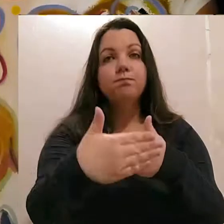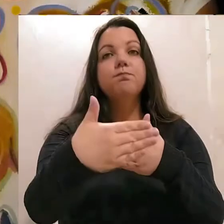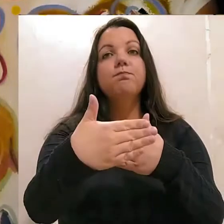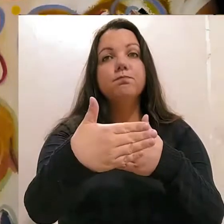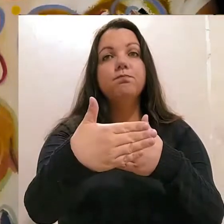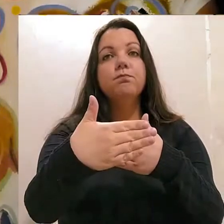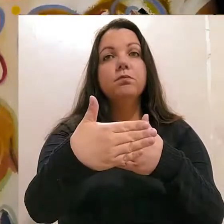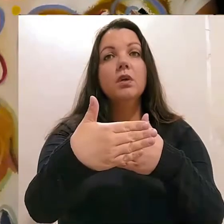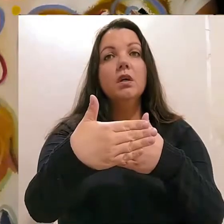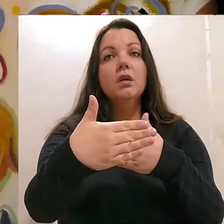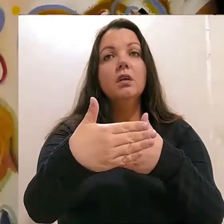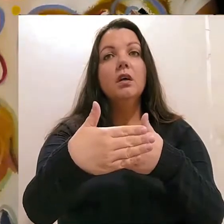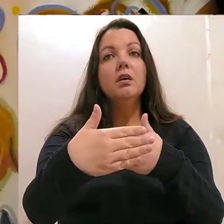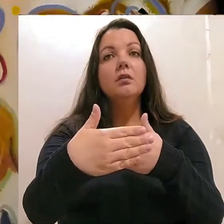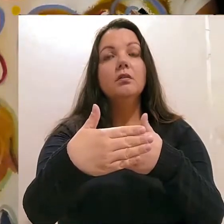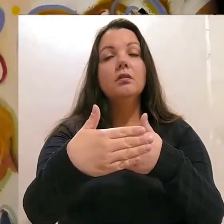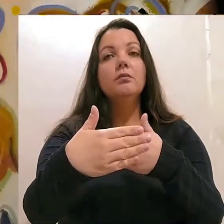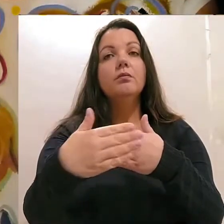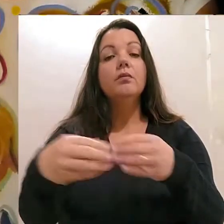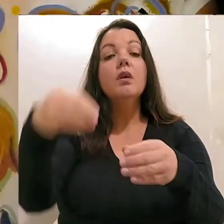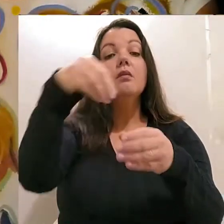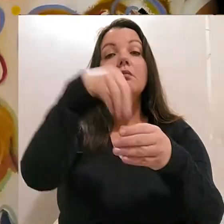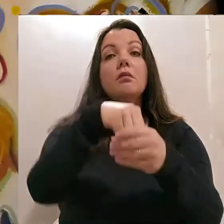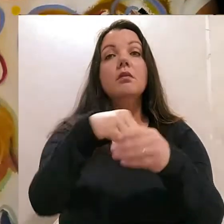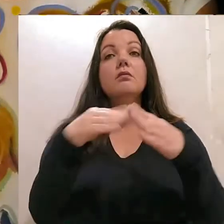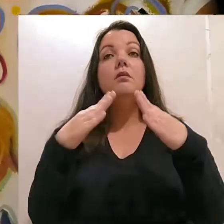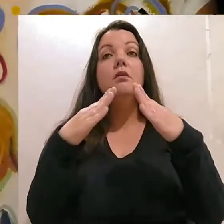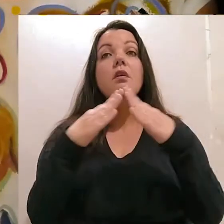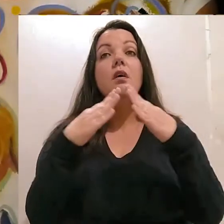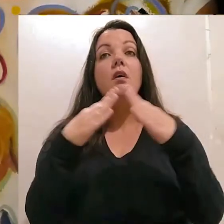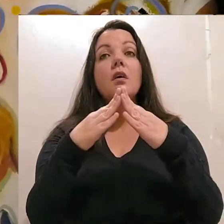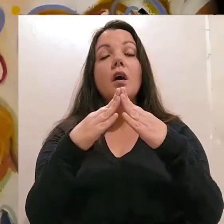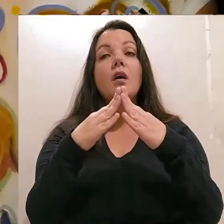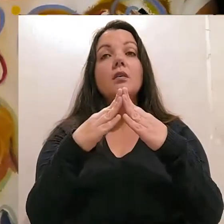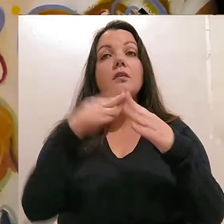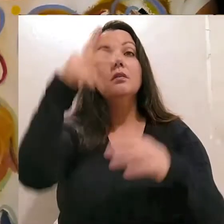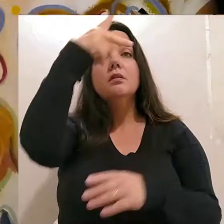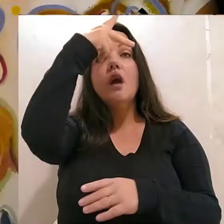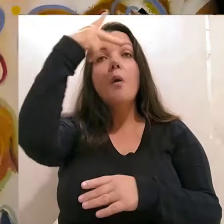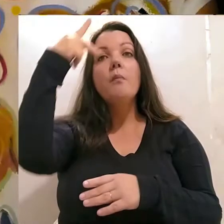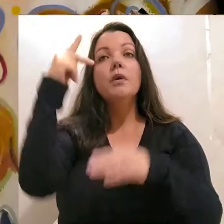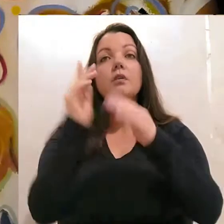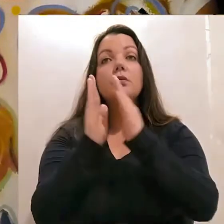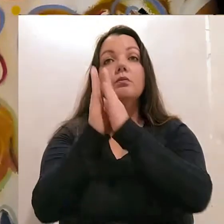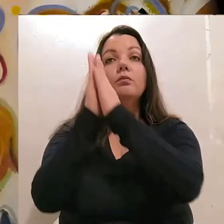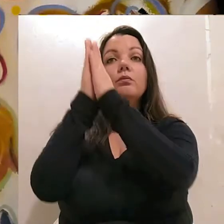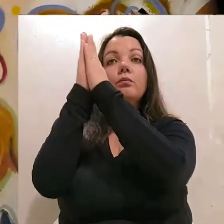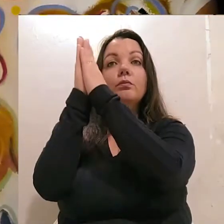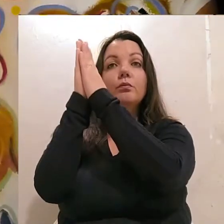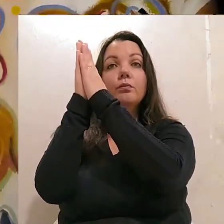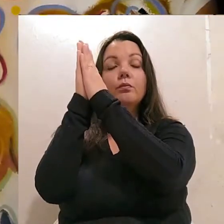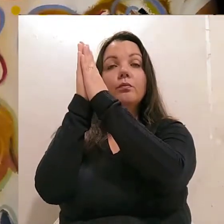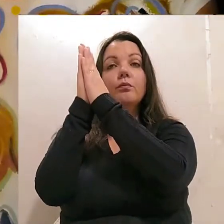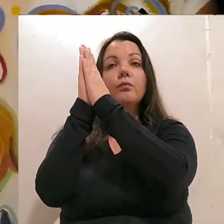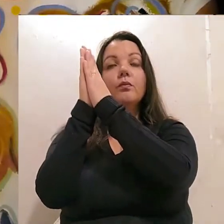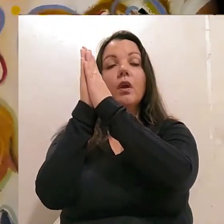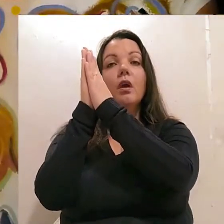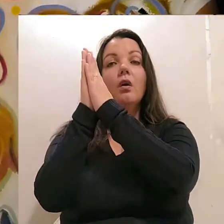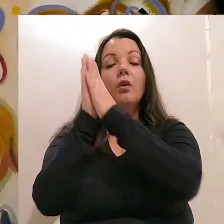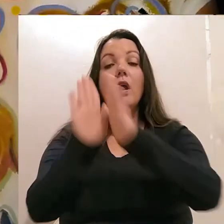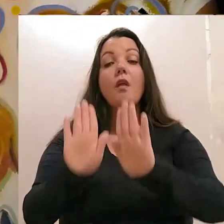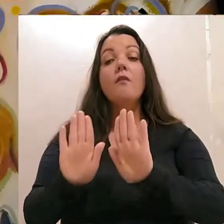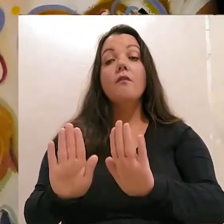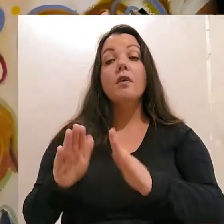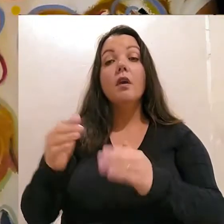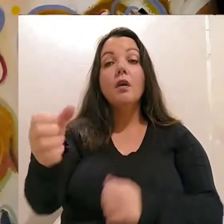nela que entra primeiro na na casa do devoto ou da de volta ele primeiro ele fica